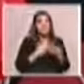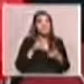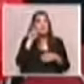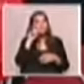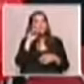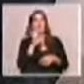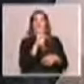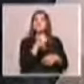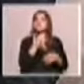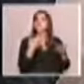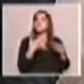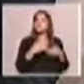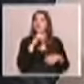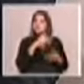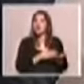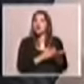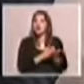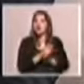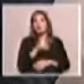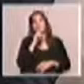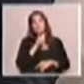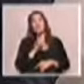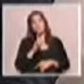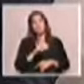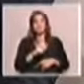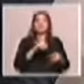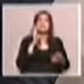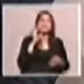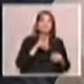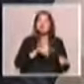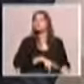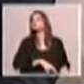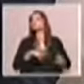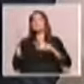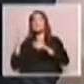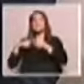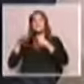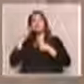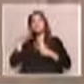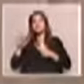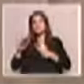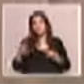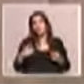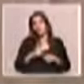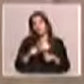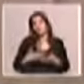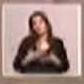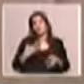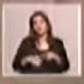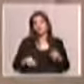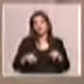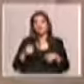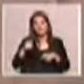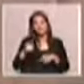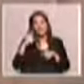45 dias. Isto para permitir que seja possível exportar este queijo no estado amanteigado, que é quando ele faz a diferença. Porque o que faz a diferença é mesmo esse